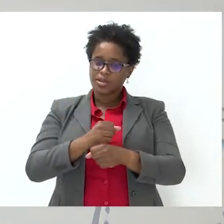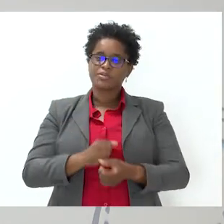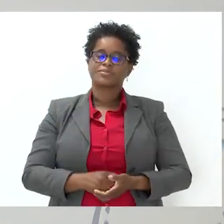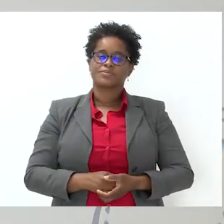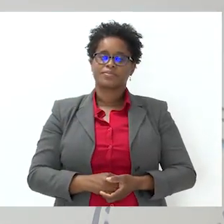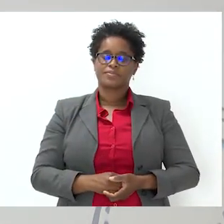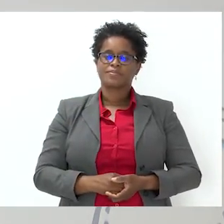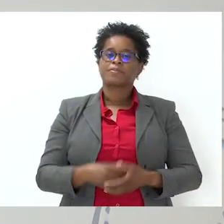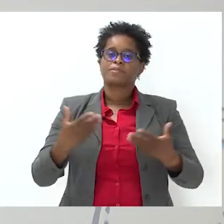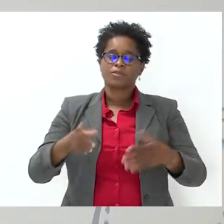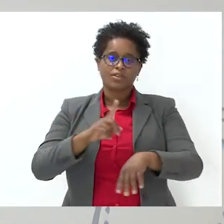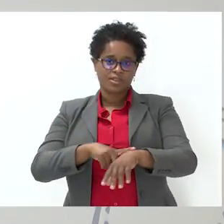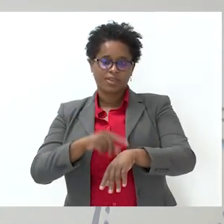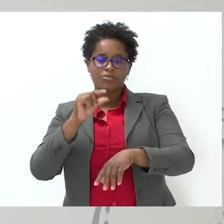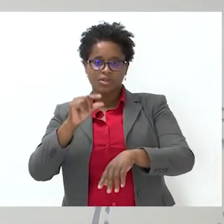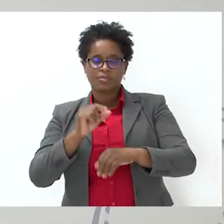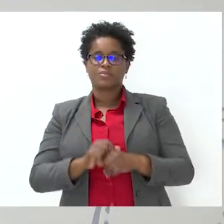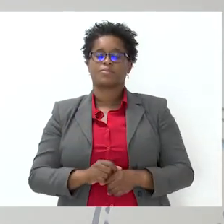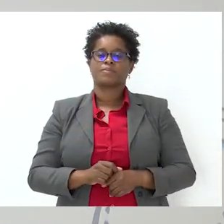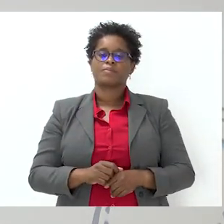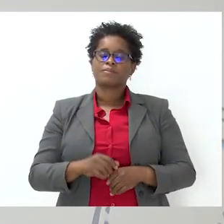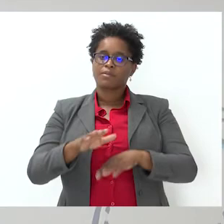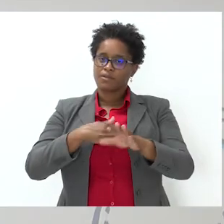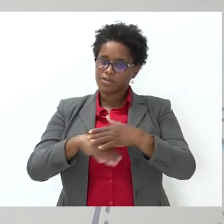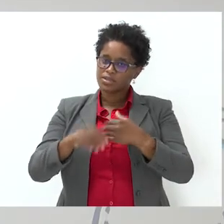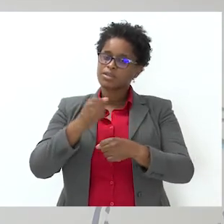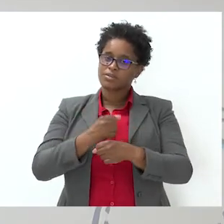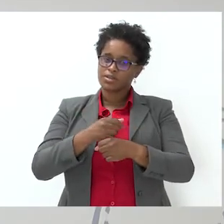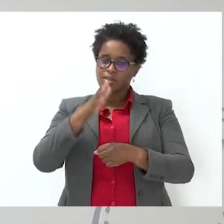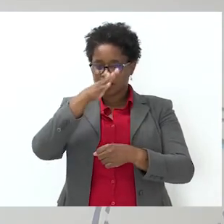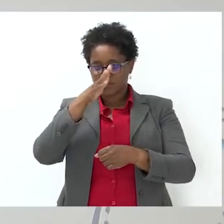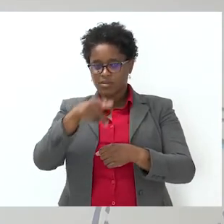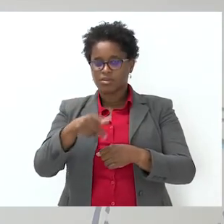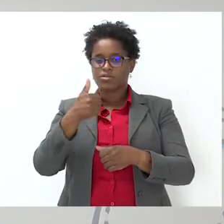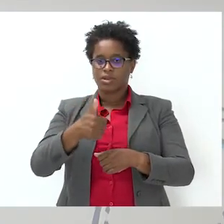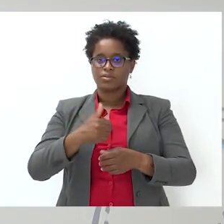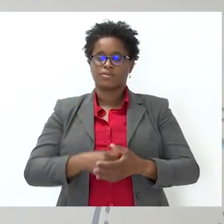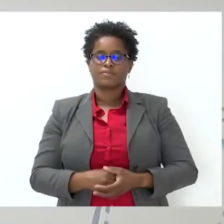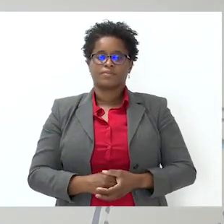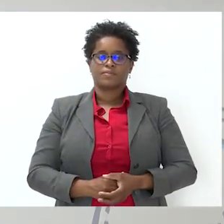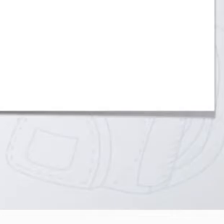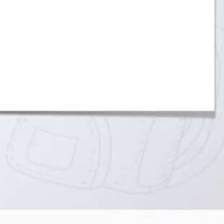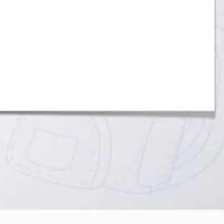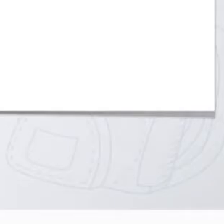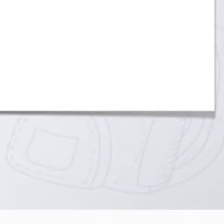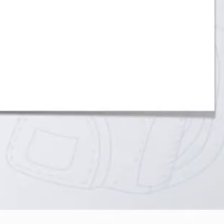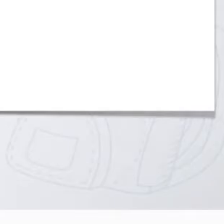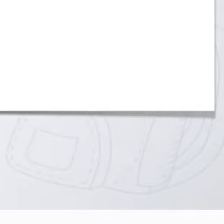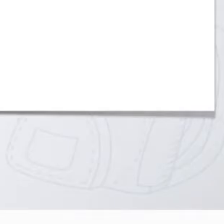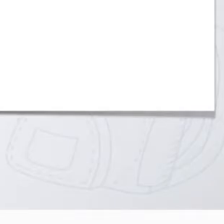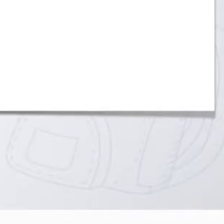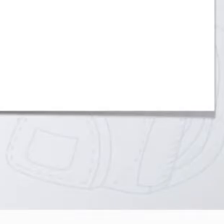exercício? Então vou dar-vos um tempinho para realizarem as atividades corretamente.